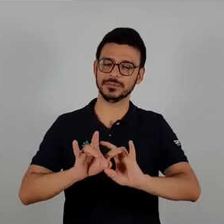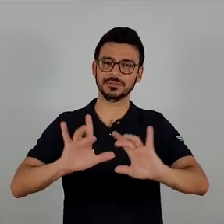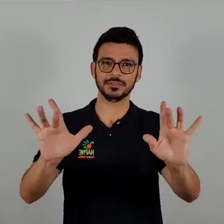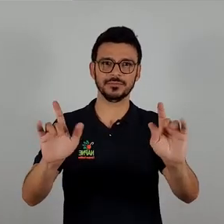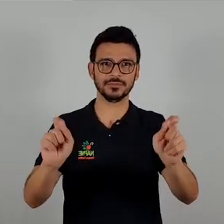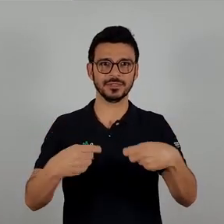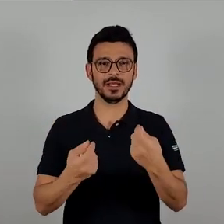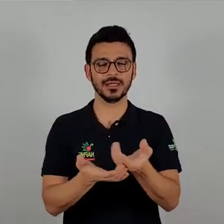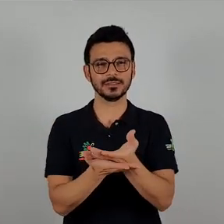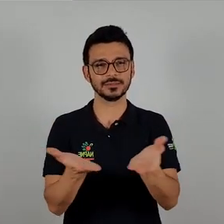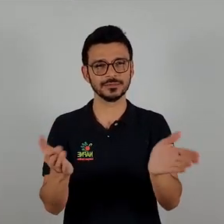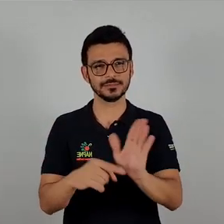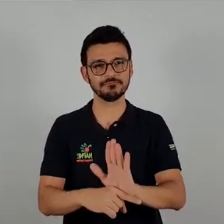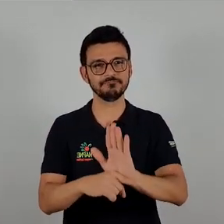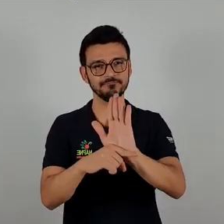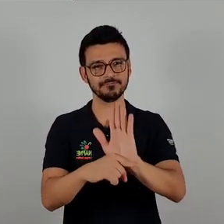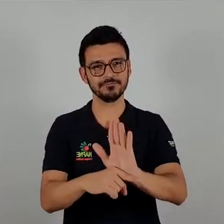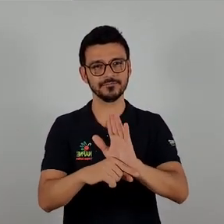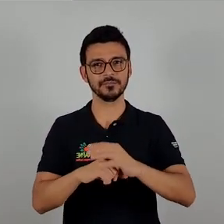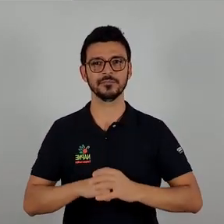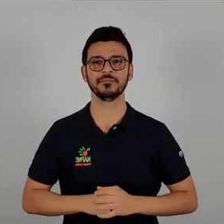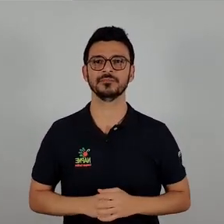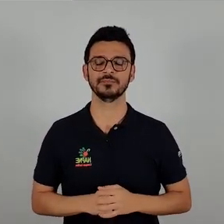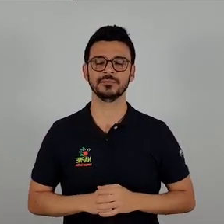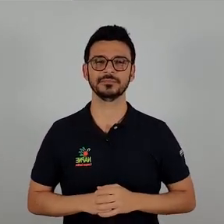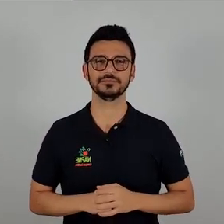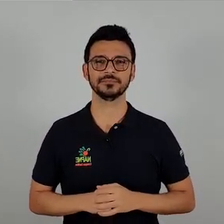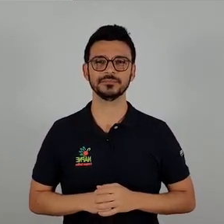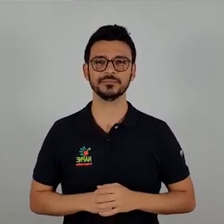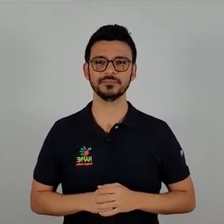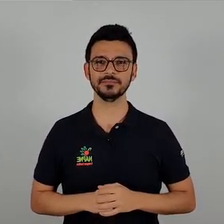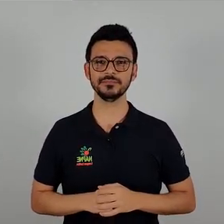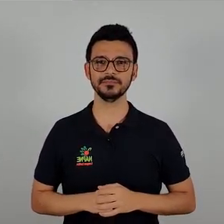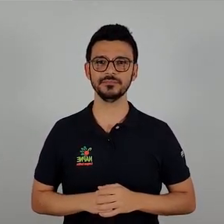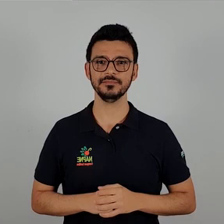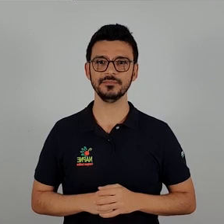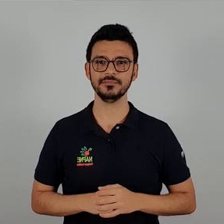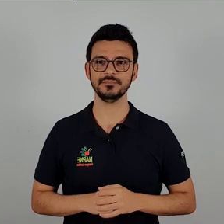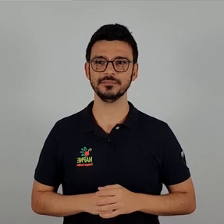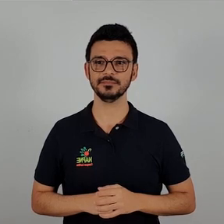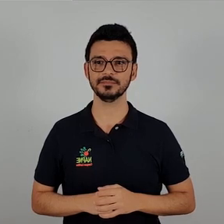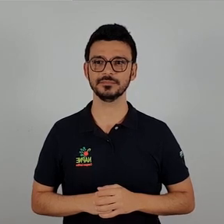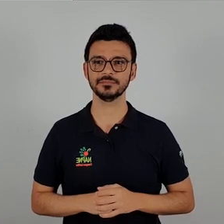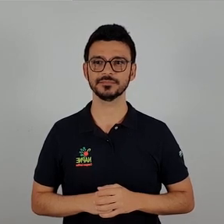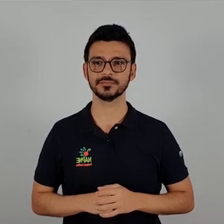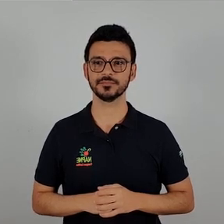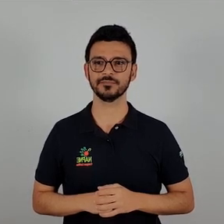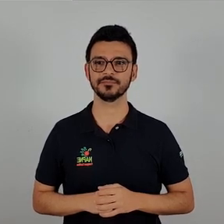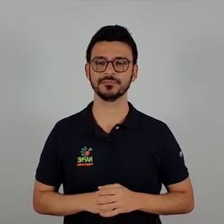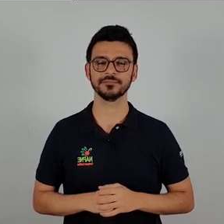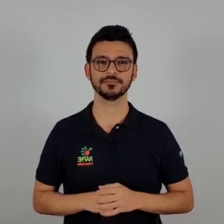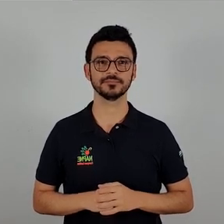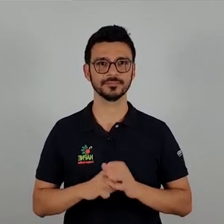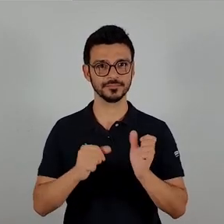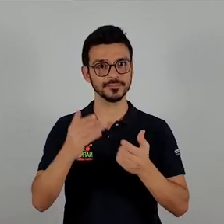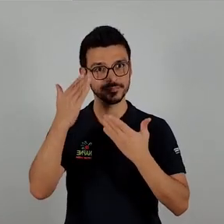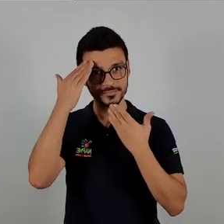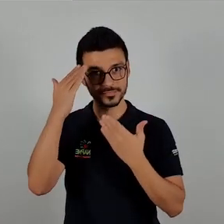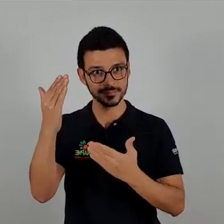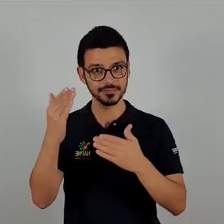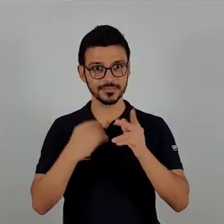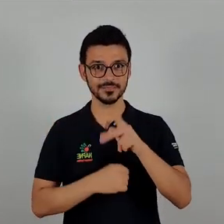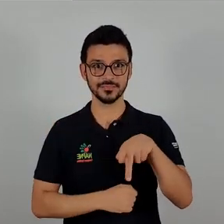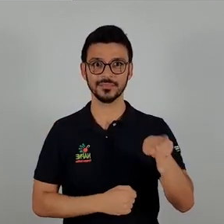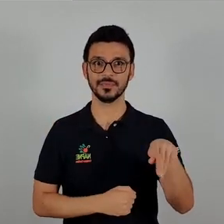Concordo com a Célia ali, que ela colocou assim, essa aula foi transformadora, obrigada, realmente, né? Tanto conhecimento